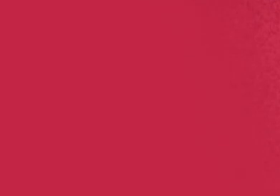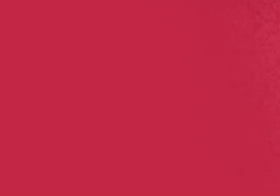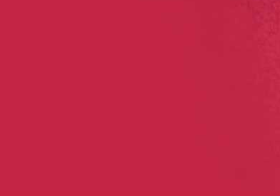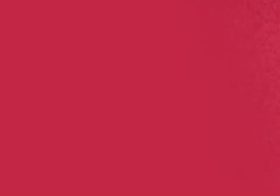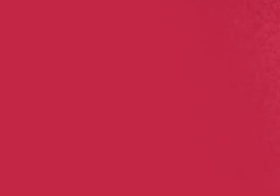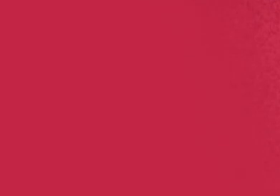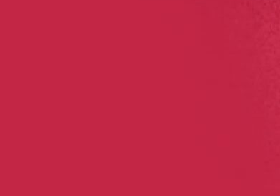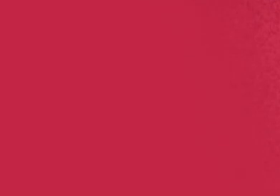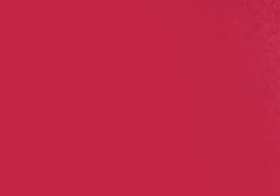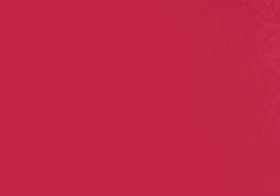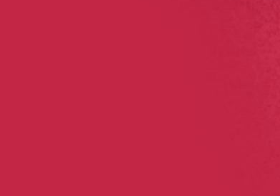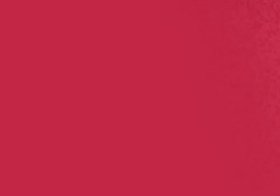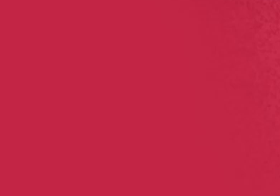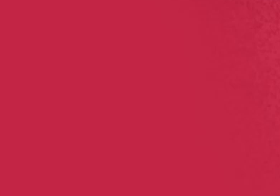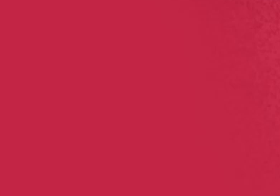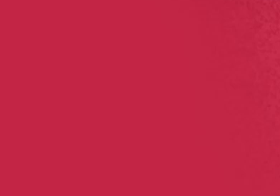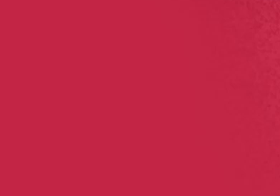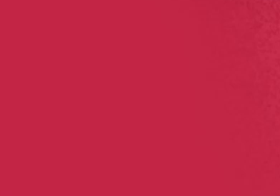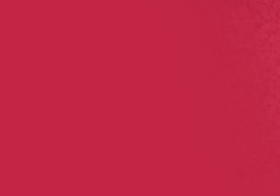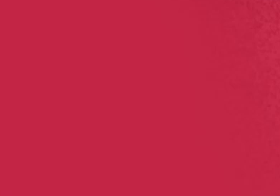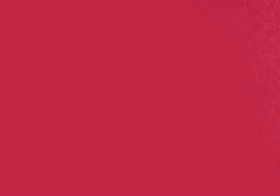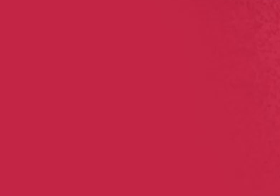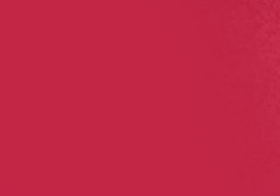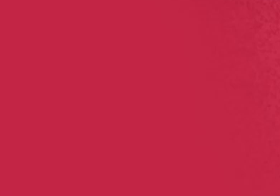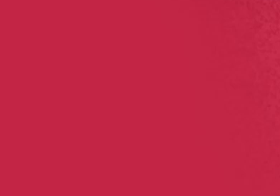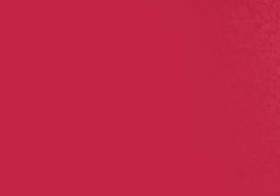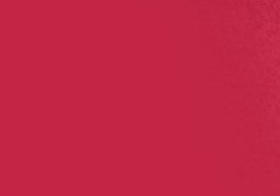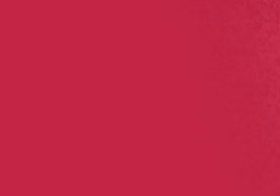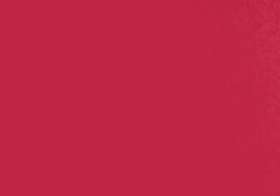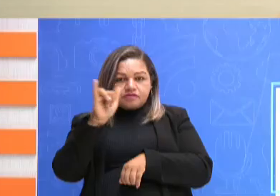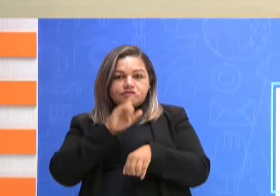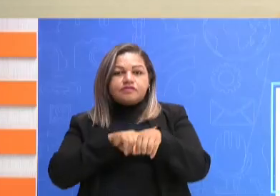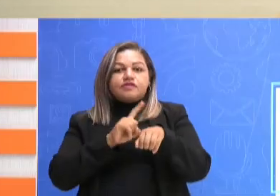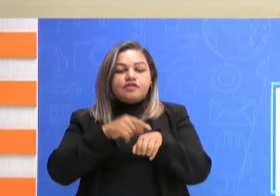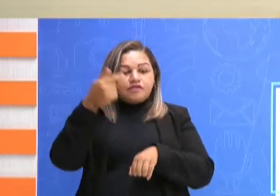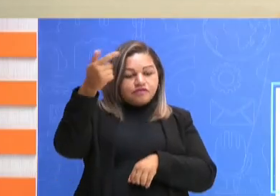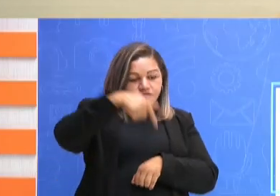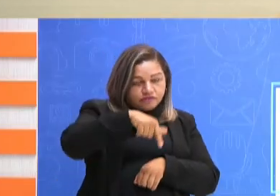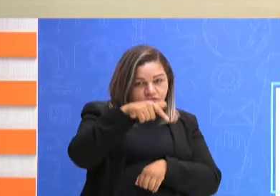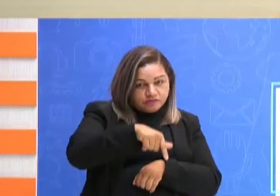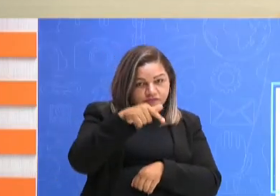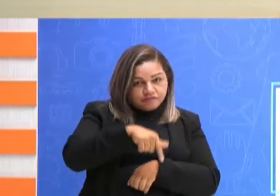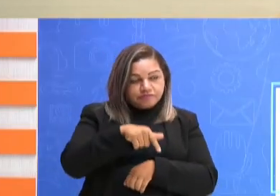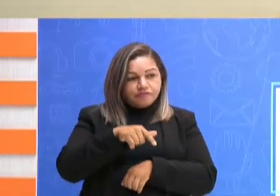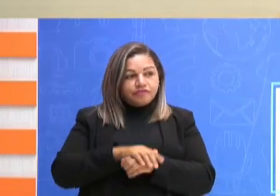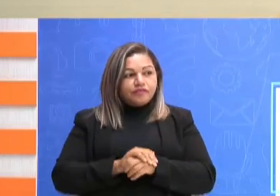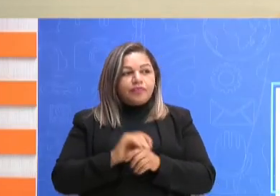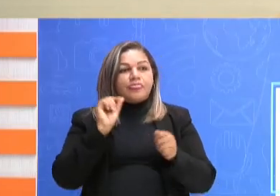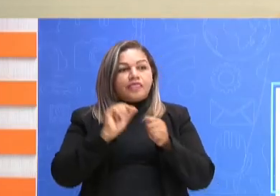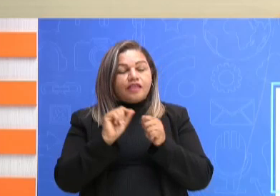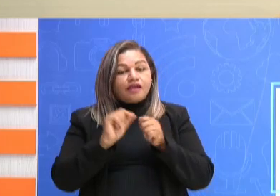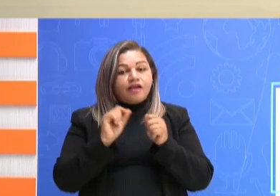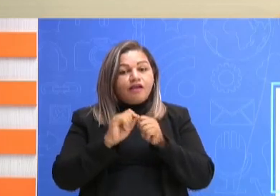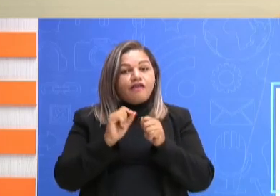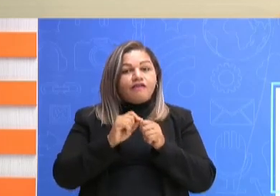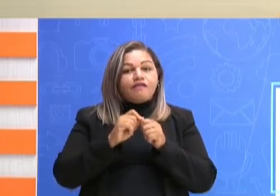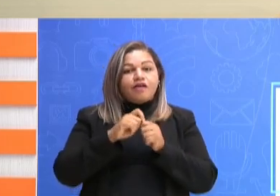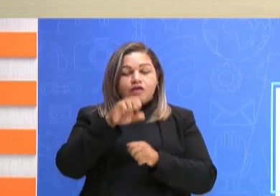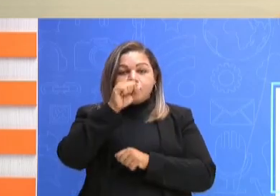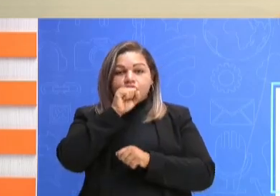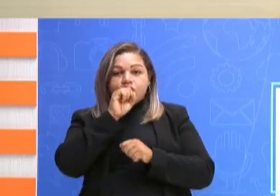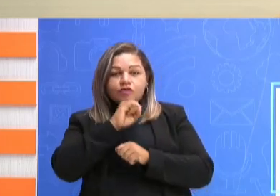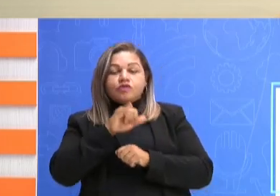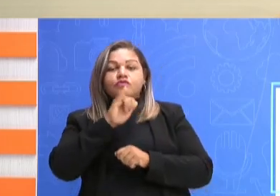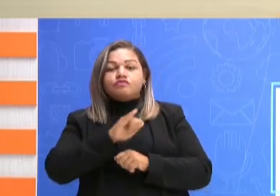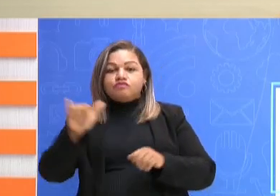tá? No 23, nós vamos dizer o horário específico. Nós vamos vir para cá para fazer essa transmissão ao vivo. O